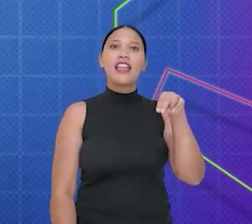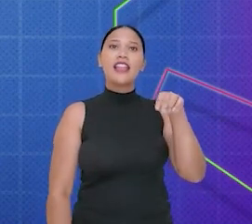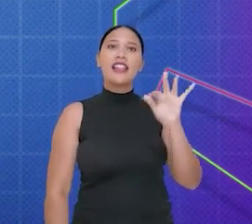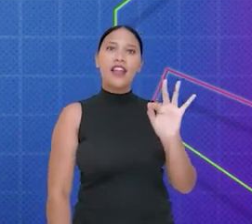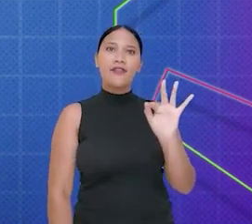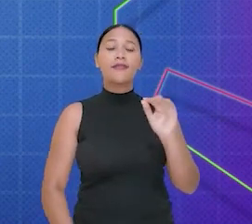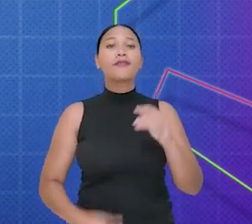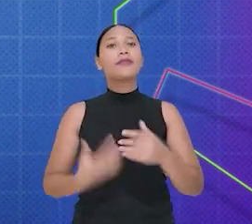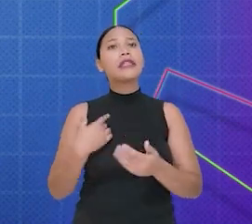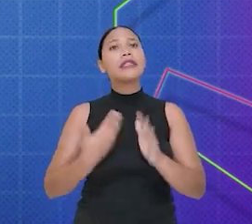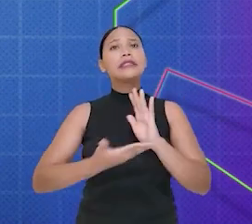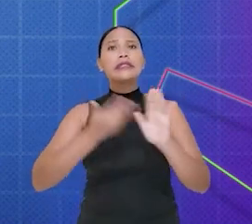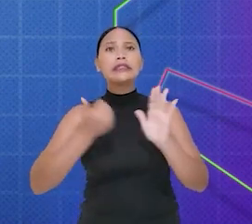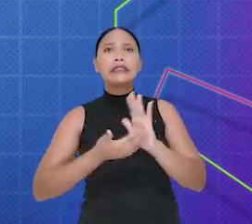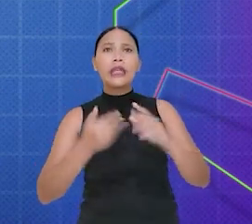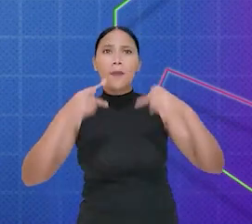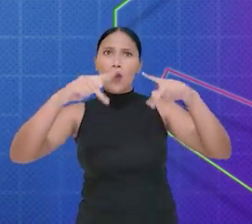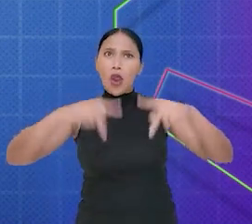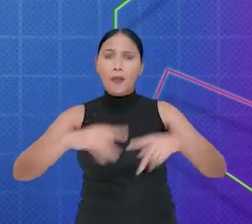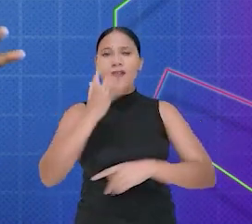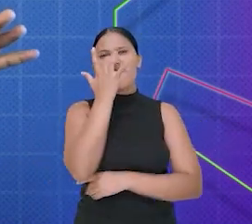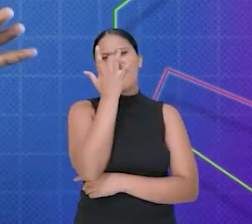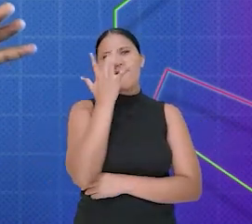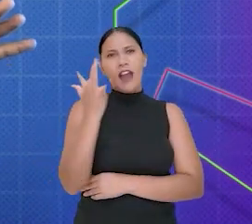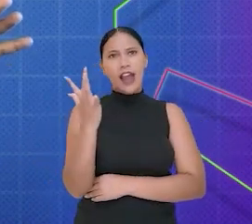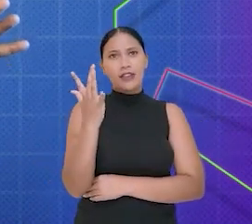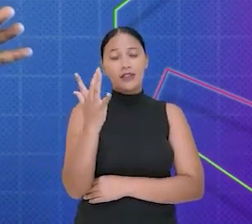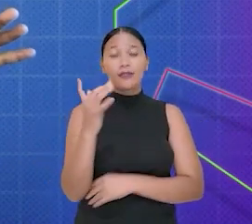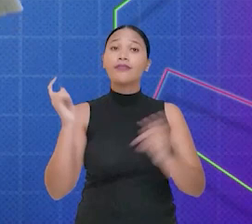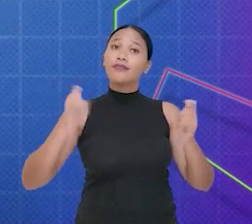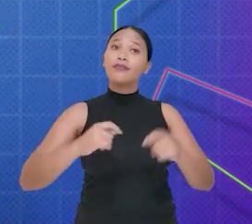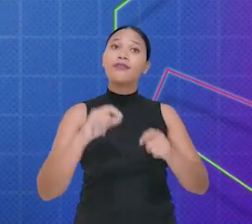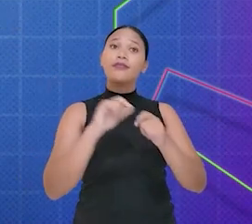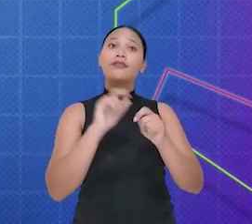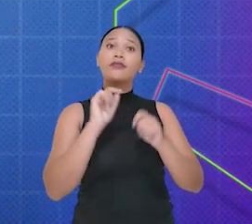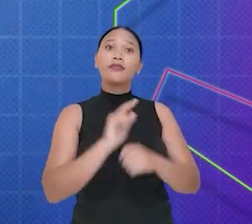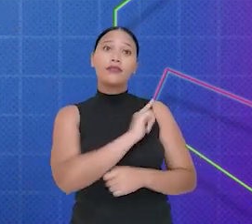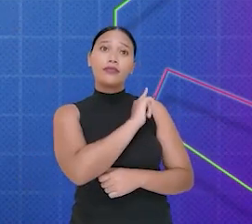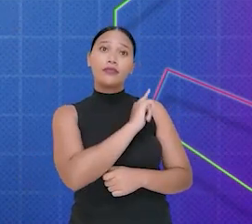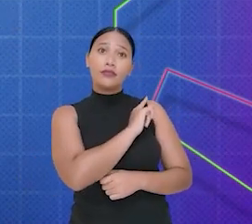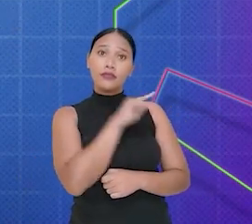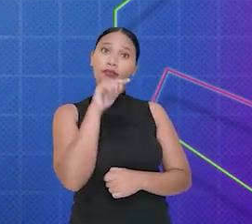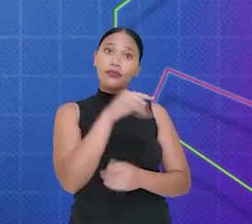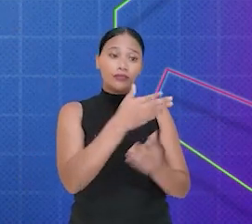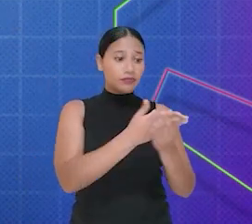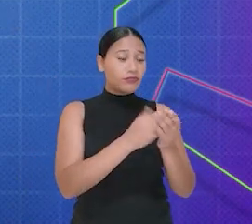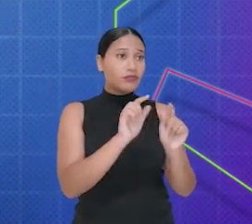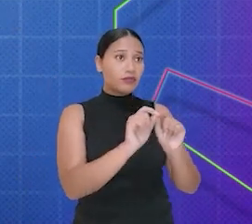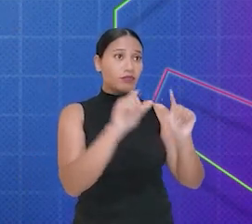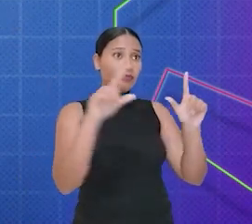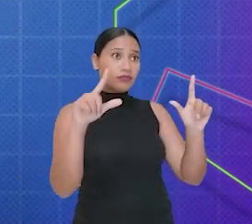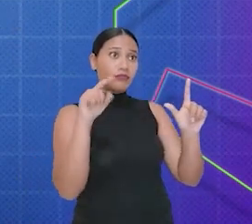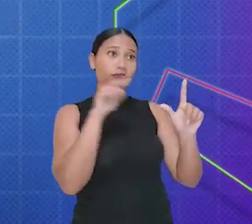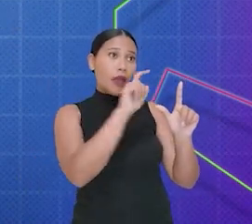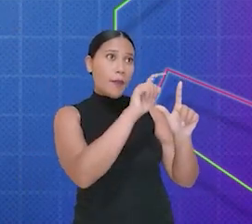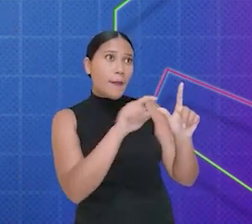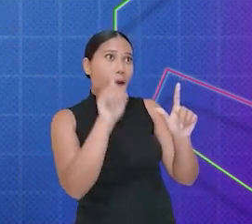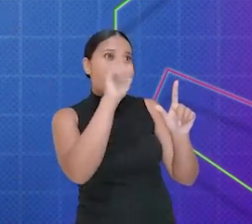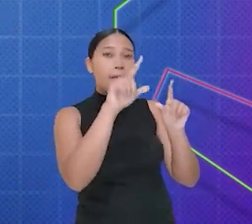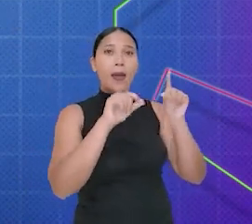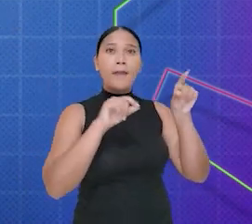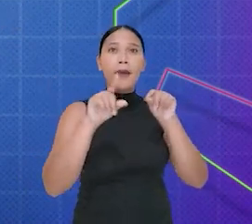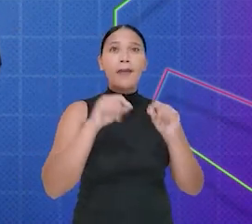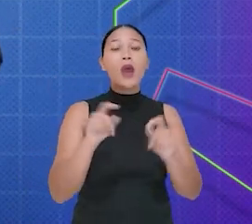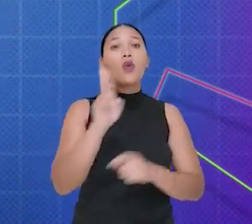o dnf. Desinstalar um programa no Linux é fácil e pode ser feito usando o gerenciador de pacotes. O gerenciador